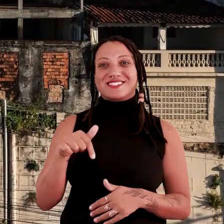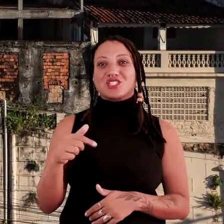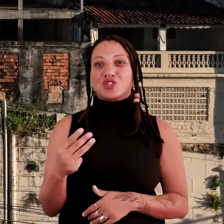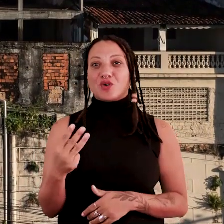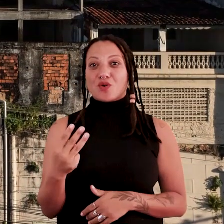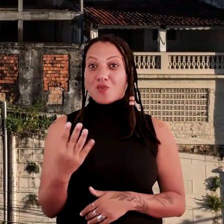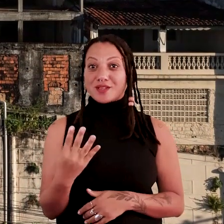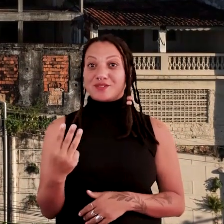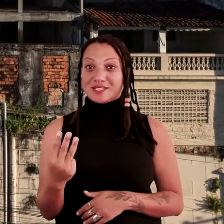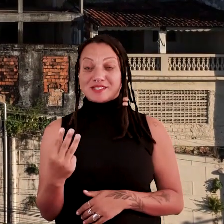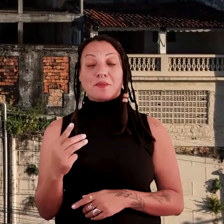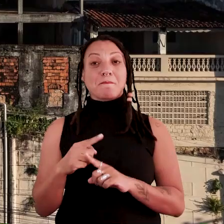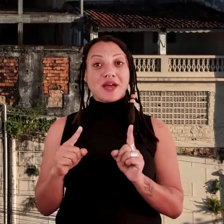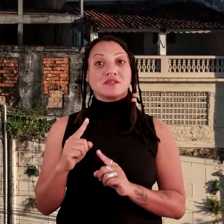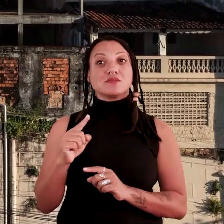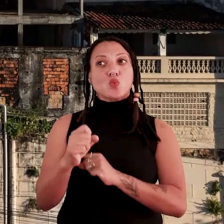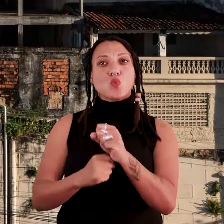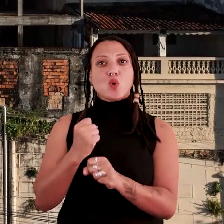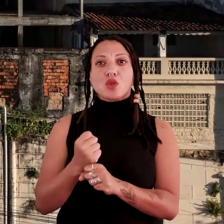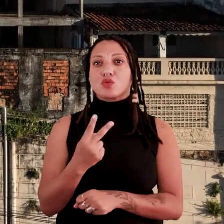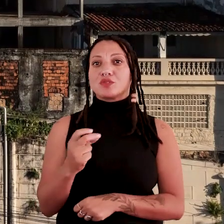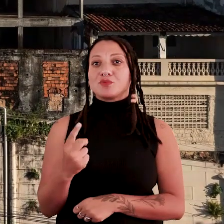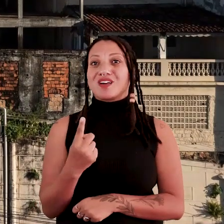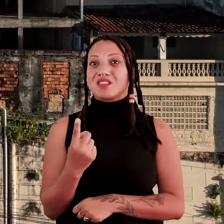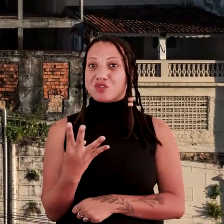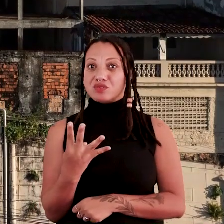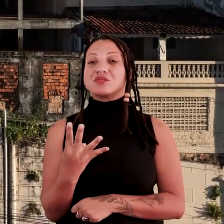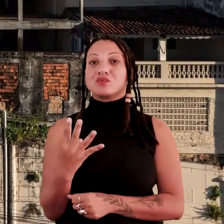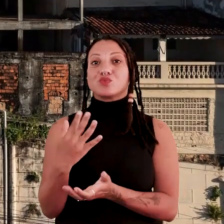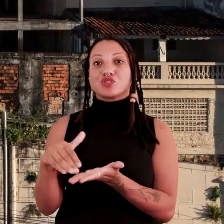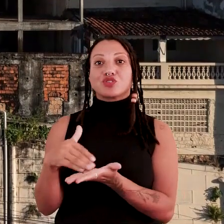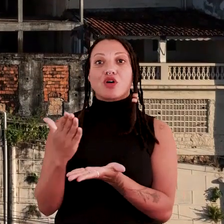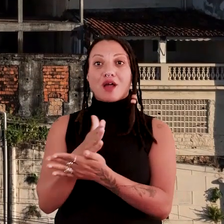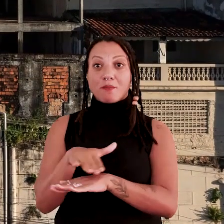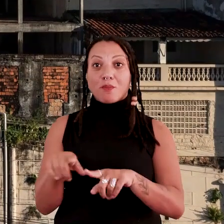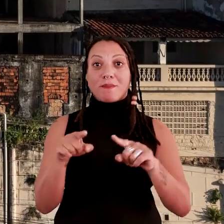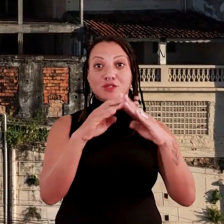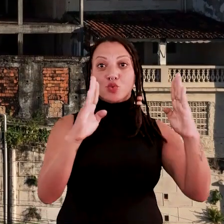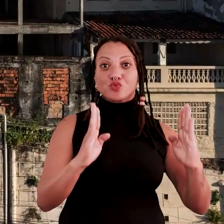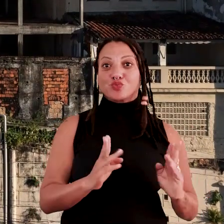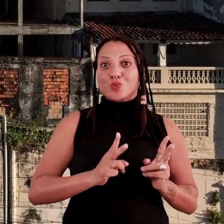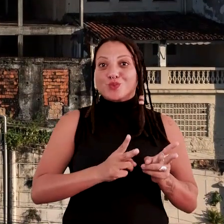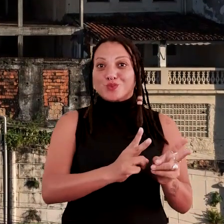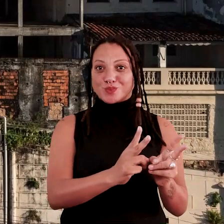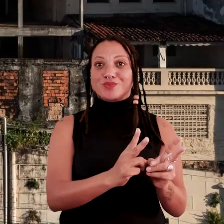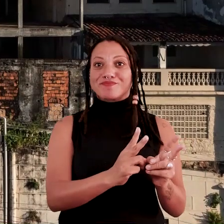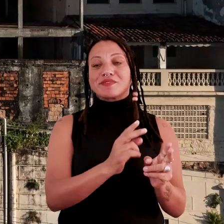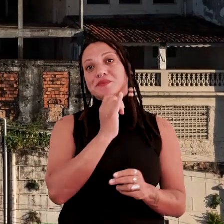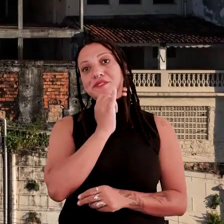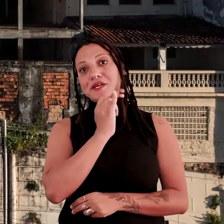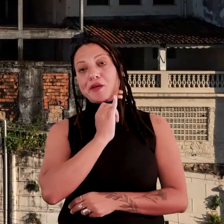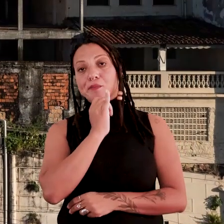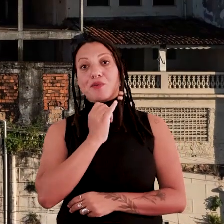2014, ele continua. Então o Casarão ele sai do lugar de um escritório, né? Um escritório